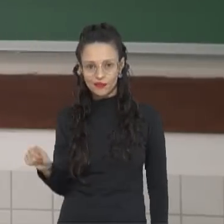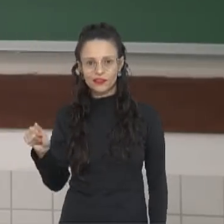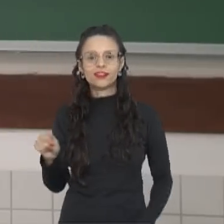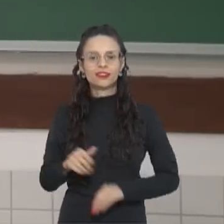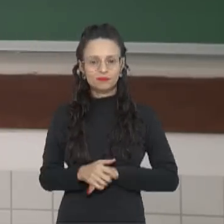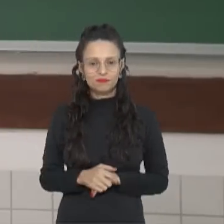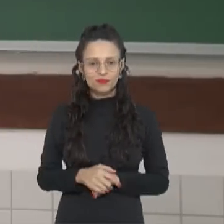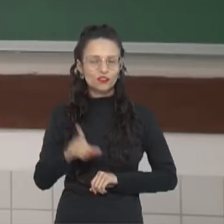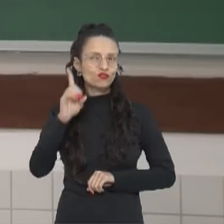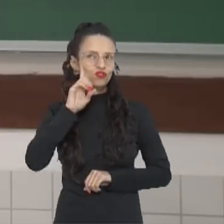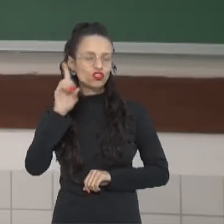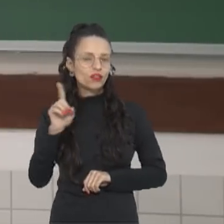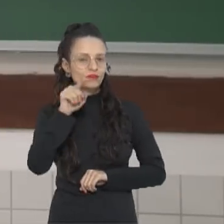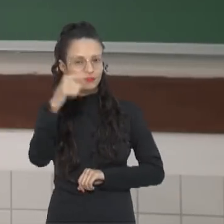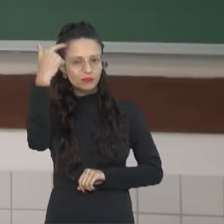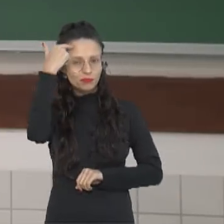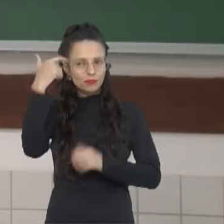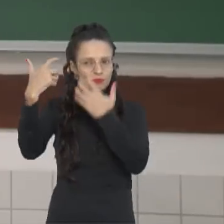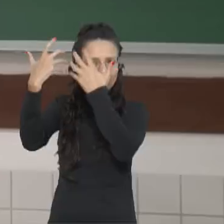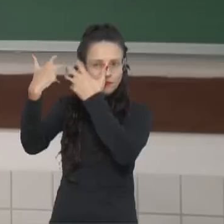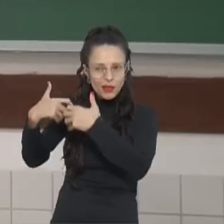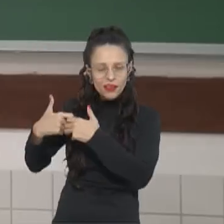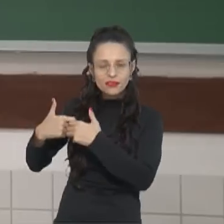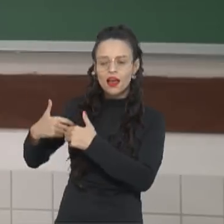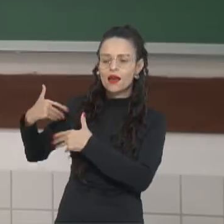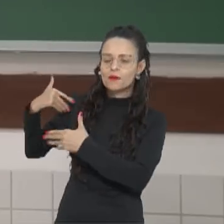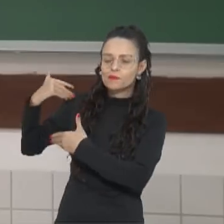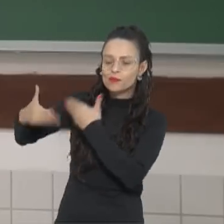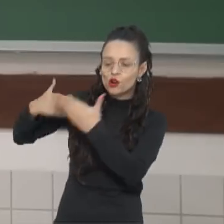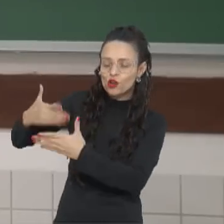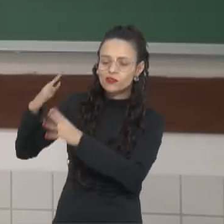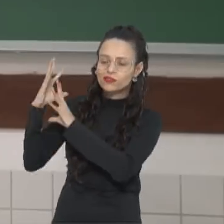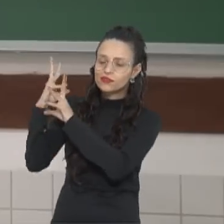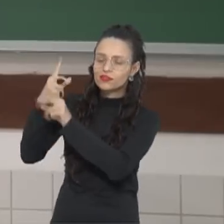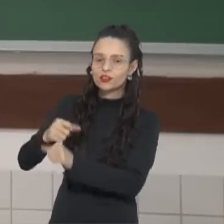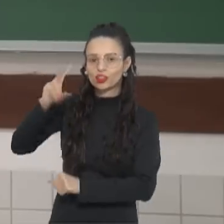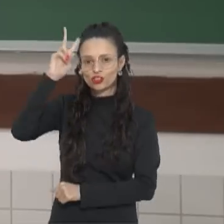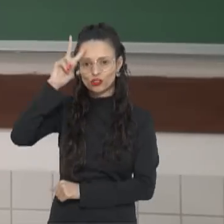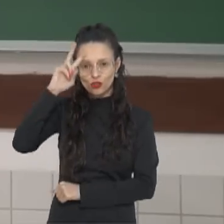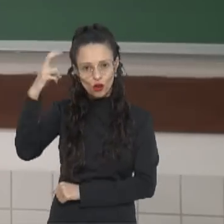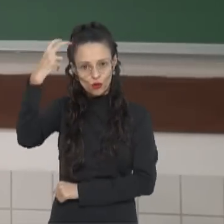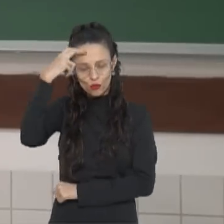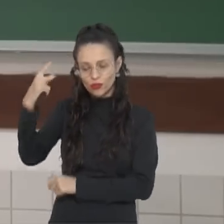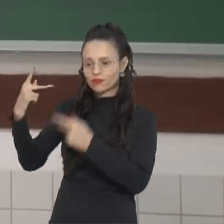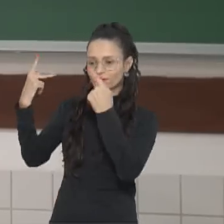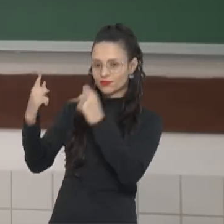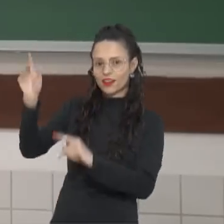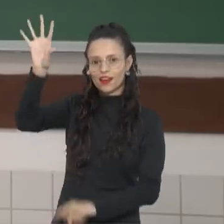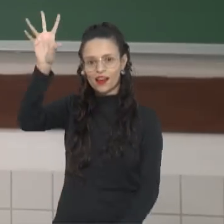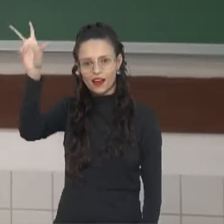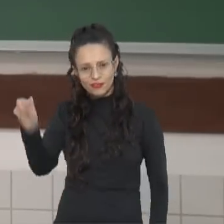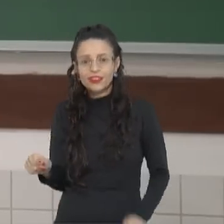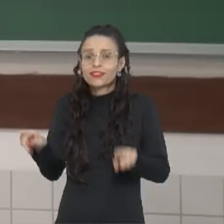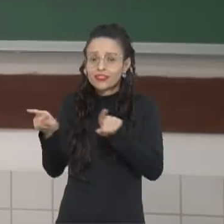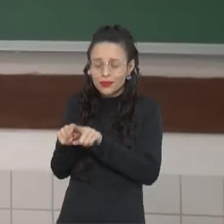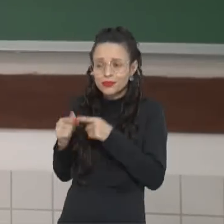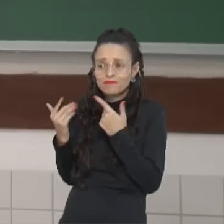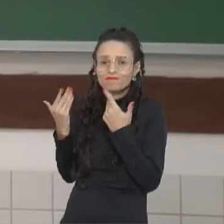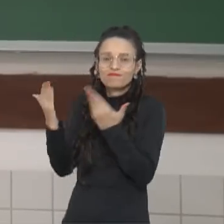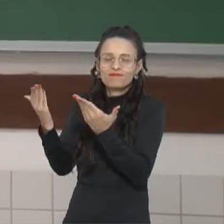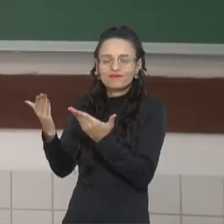aí para você pensar sobre todos os processos históricos, culturais pelos quais a África passou e a importância